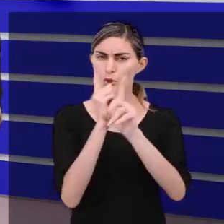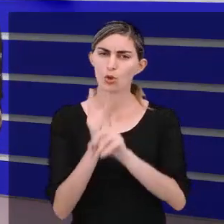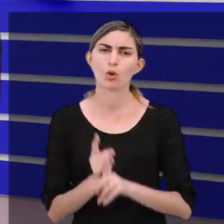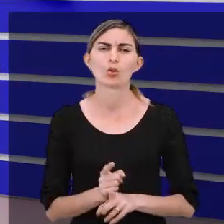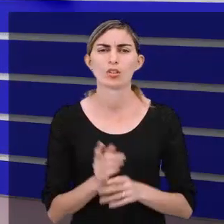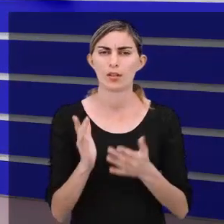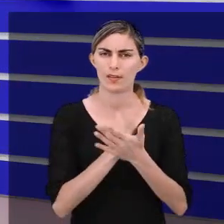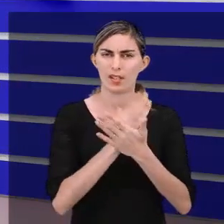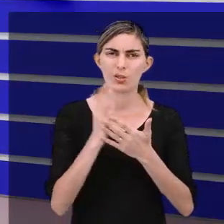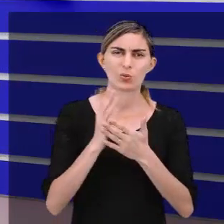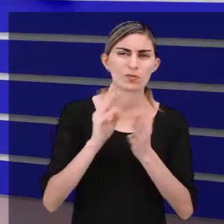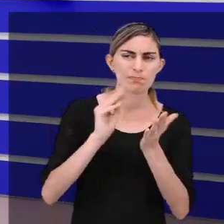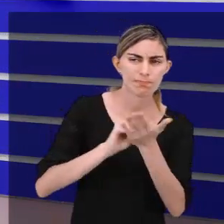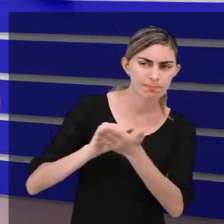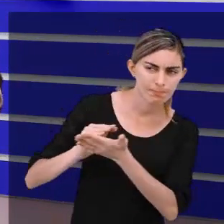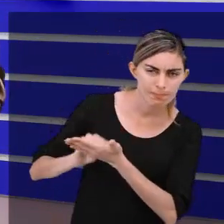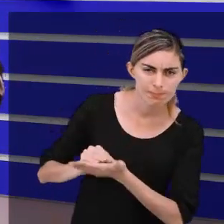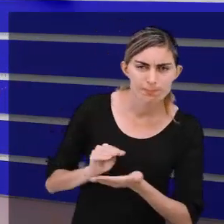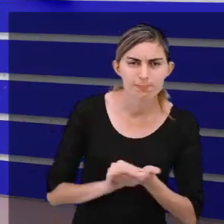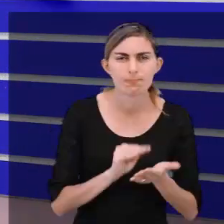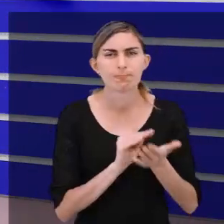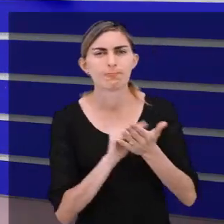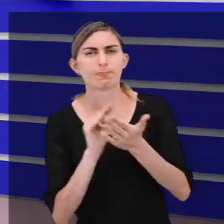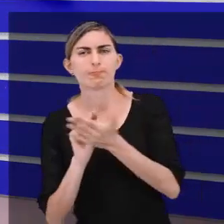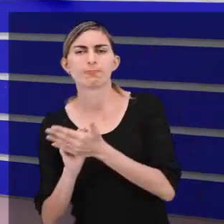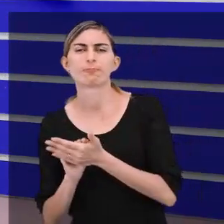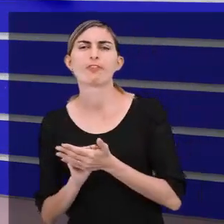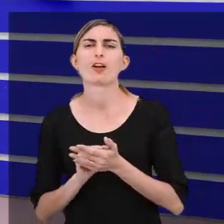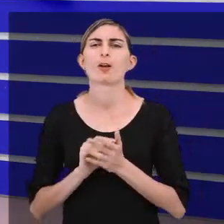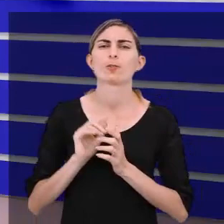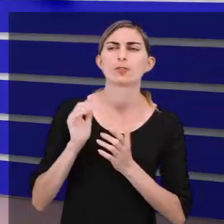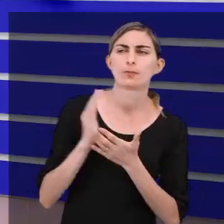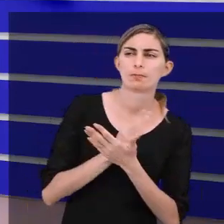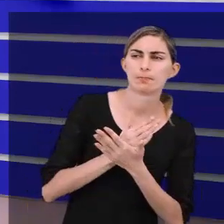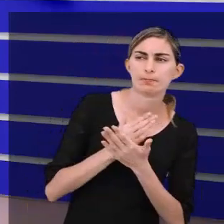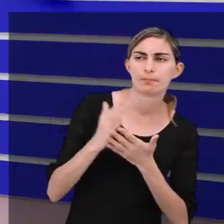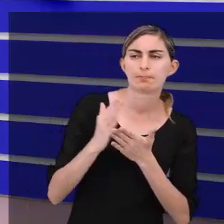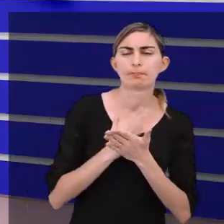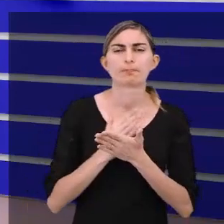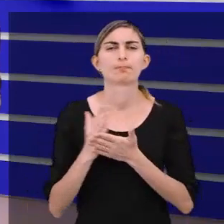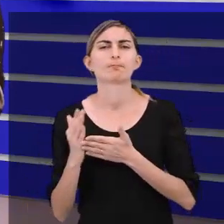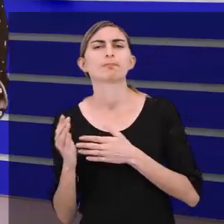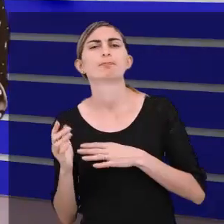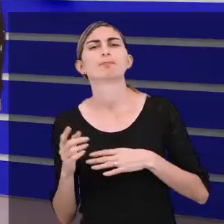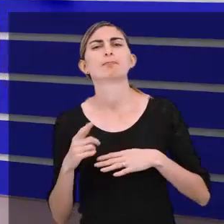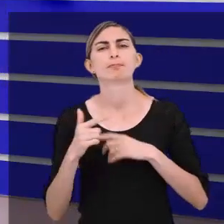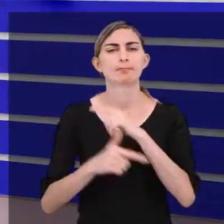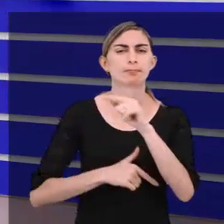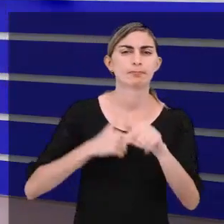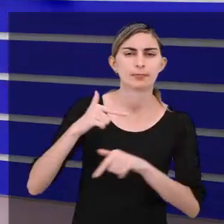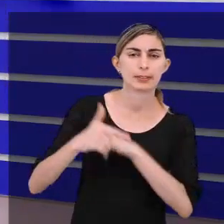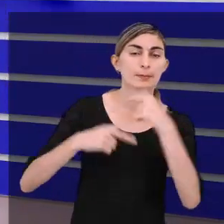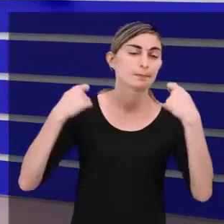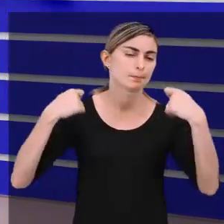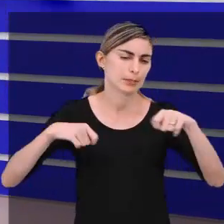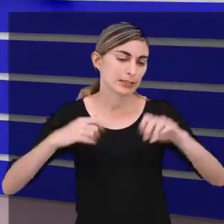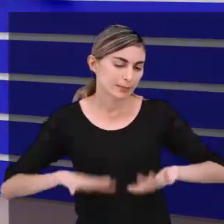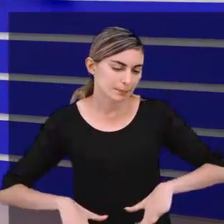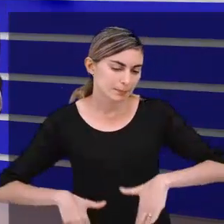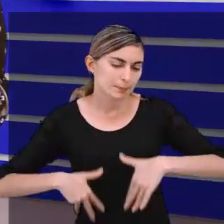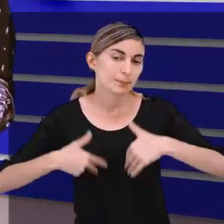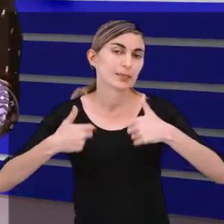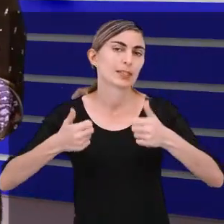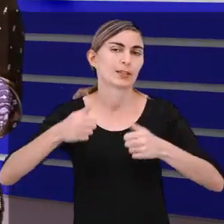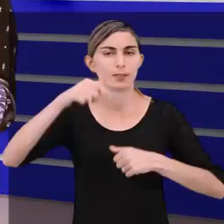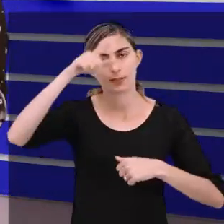encontrávamos alguns hiatos, algumas gaps aí são espaços abertos, né, para serem trabalhados, que precisavam melhorar.